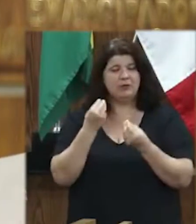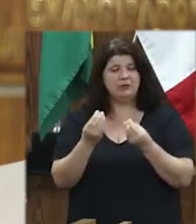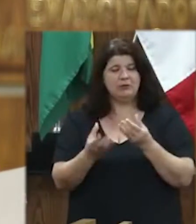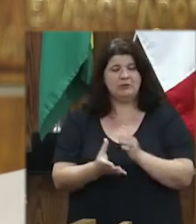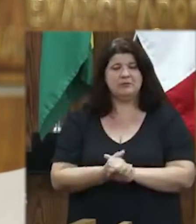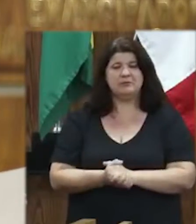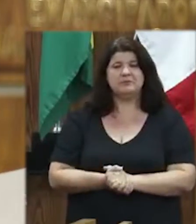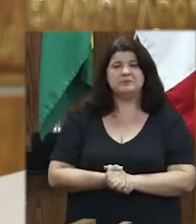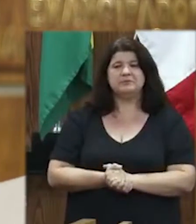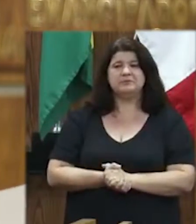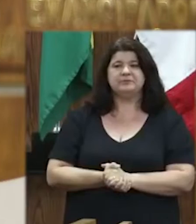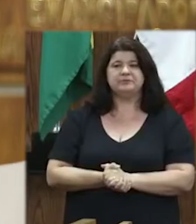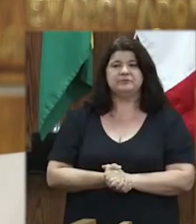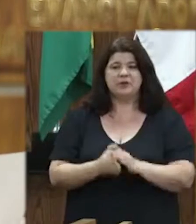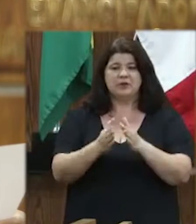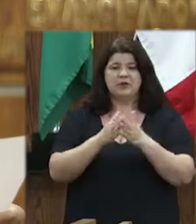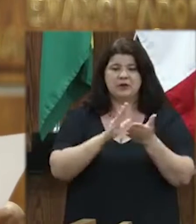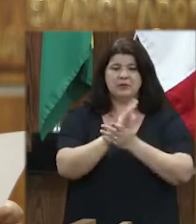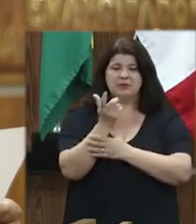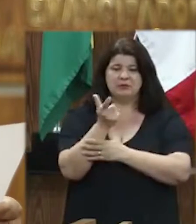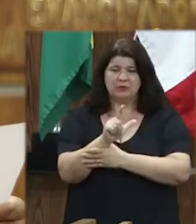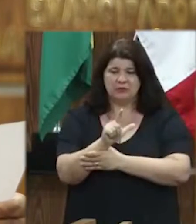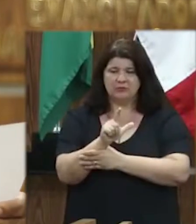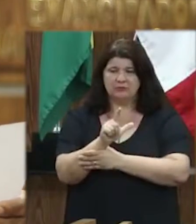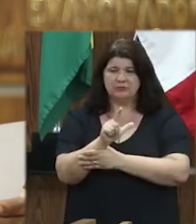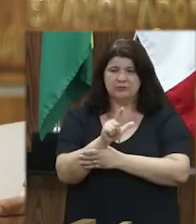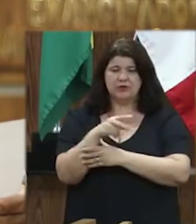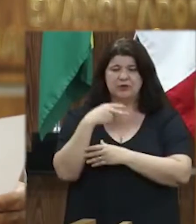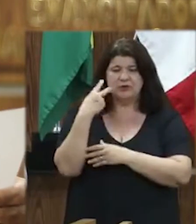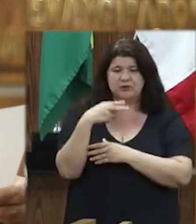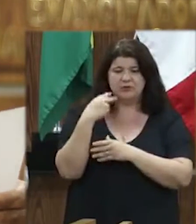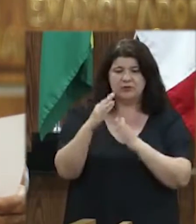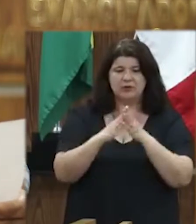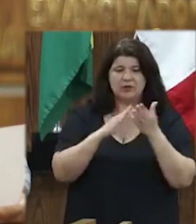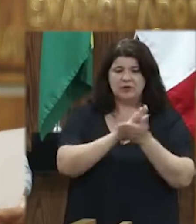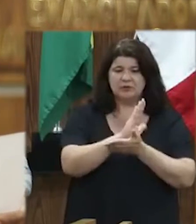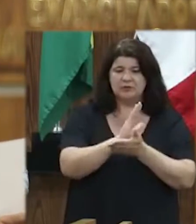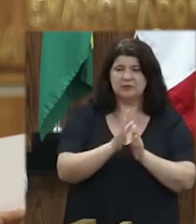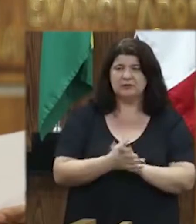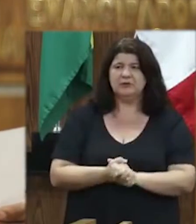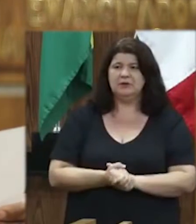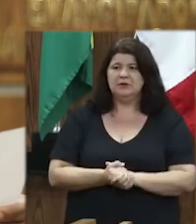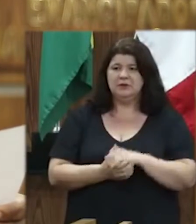Meu último requerimento, senhor presidente. Senhor presidente, senhores vereadores, requerimento.